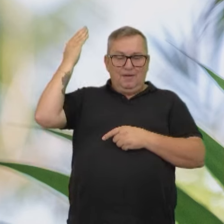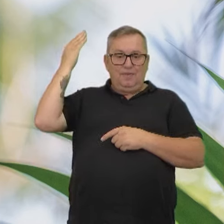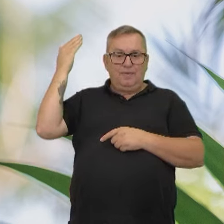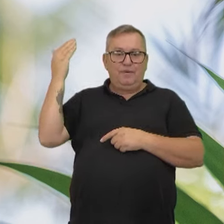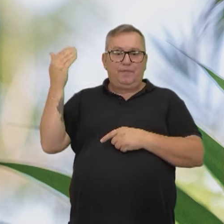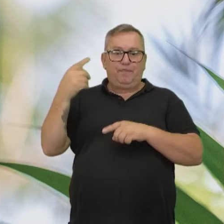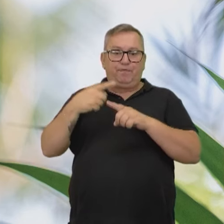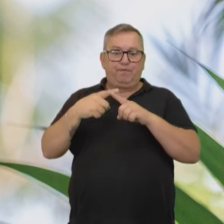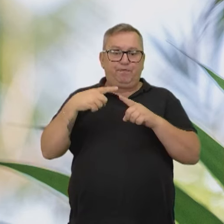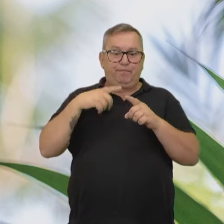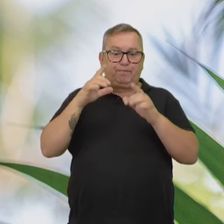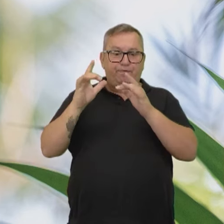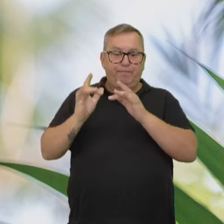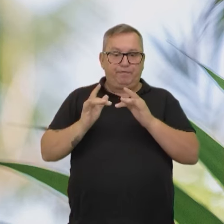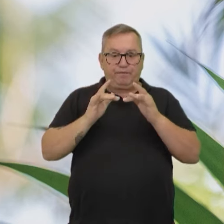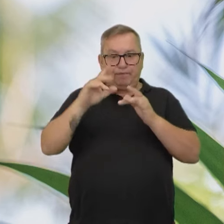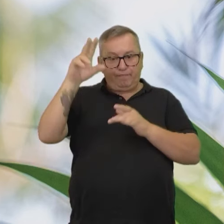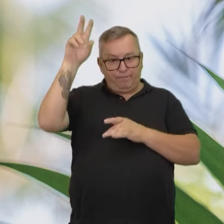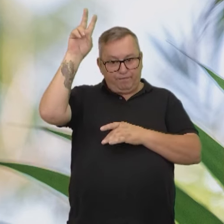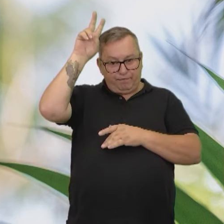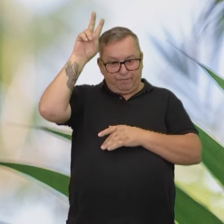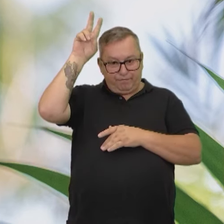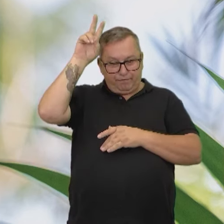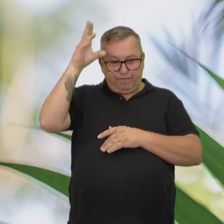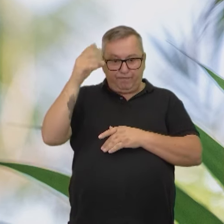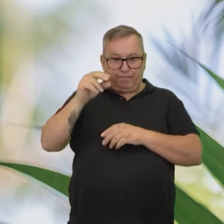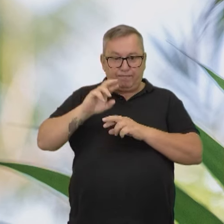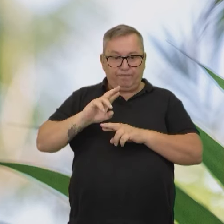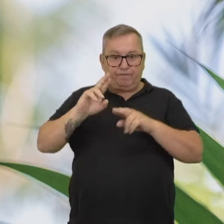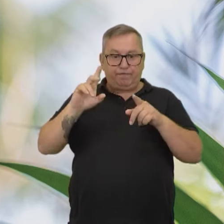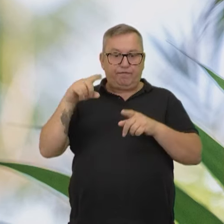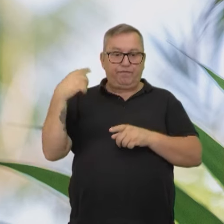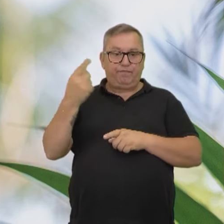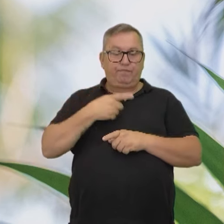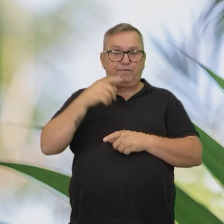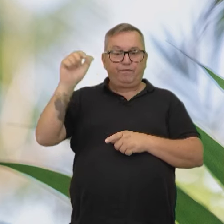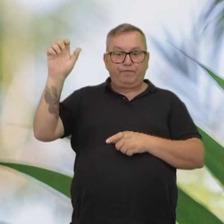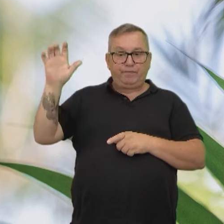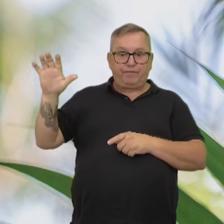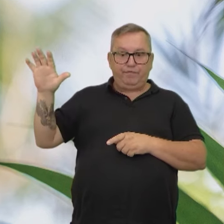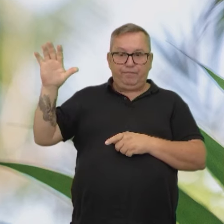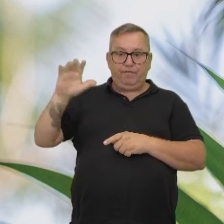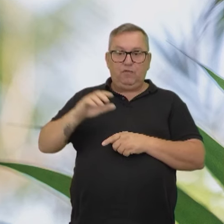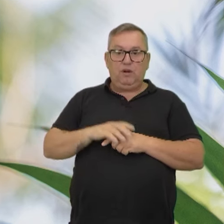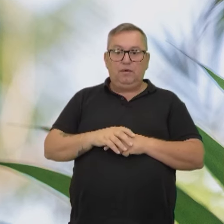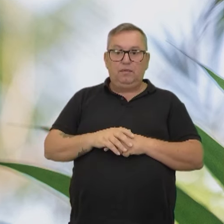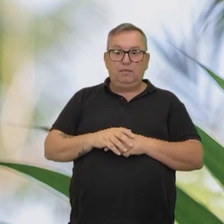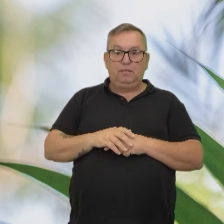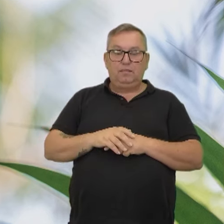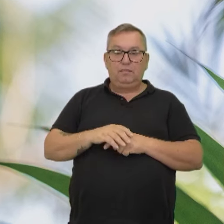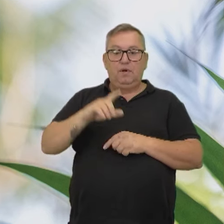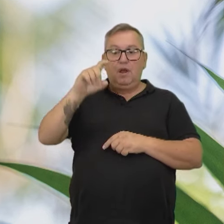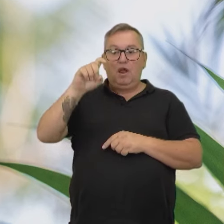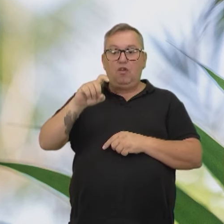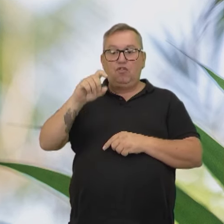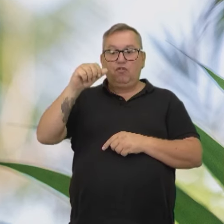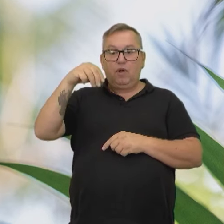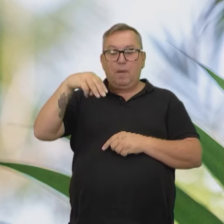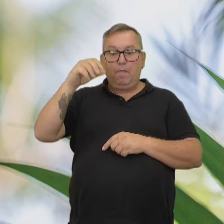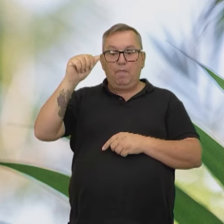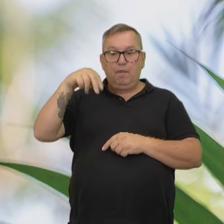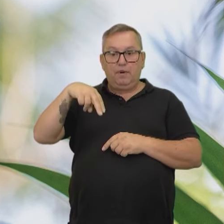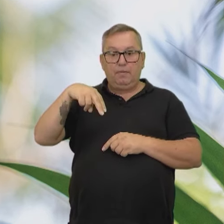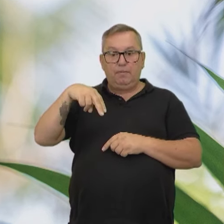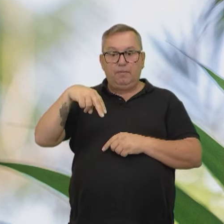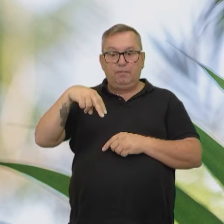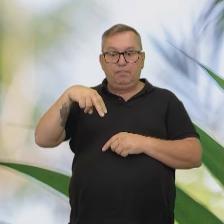porque a relação do indígena com a terra é muito diferente dos europeus. Eles são xamãs, né? Tem uma base